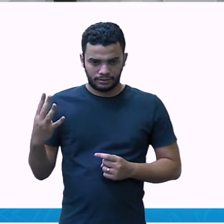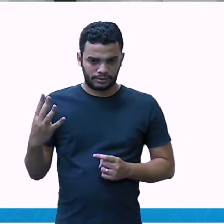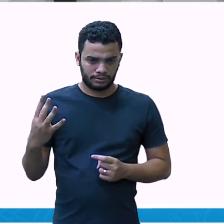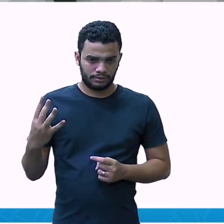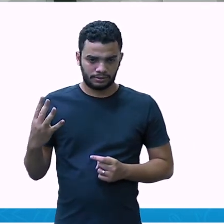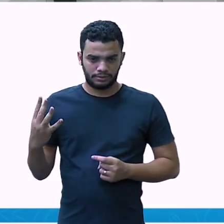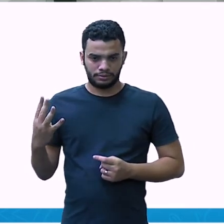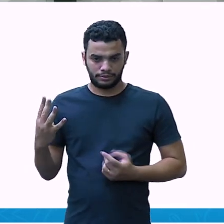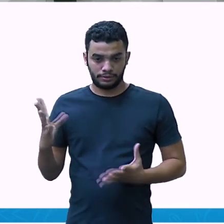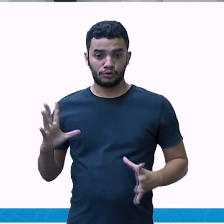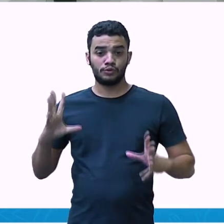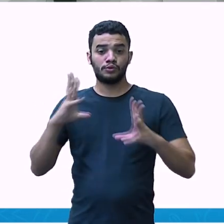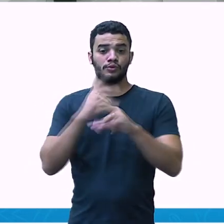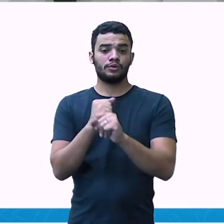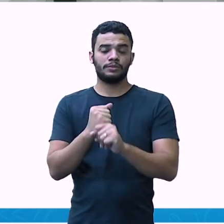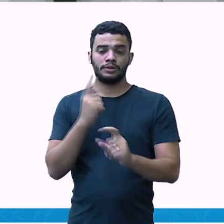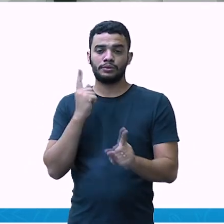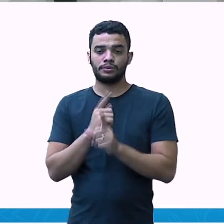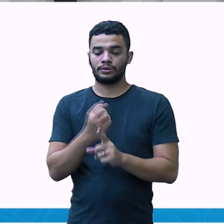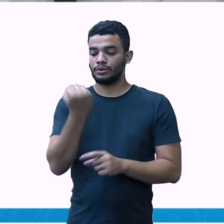44 mais 2.